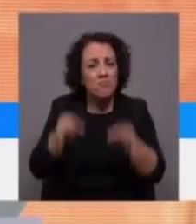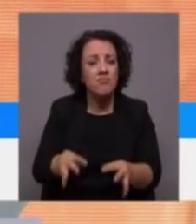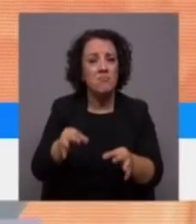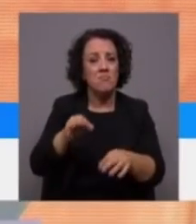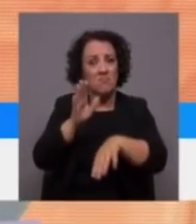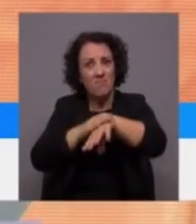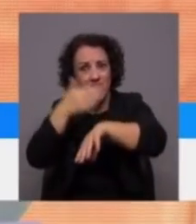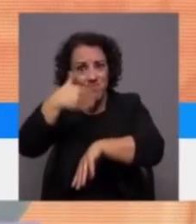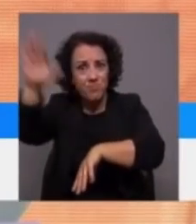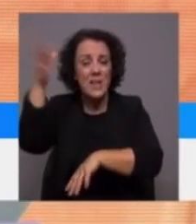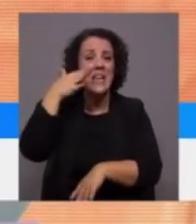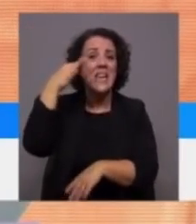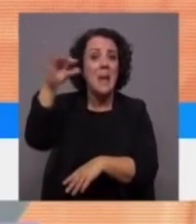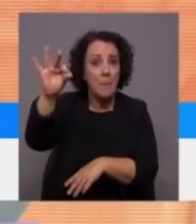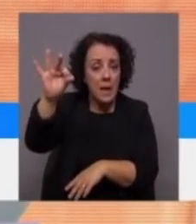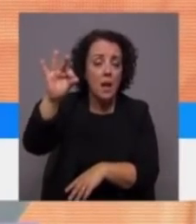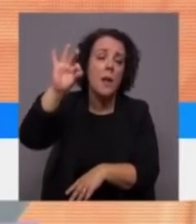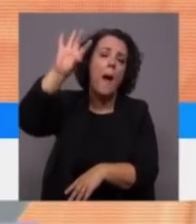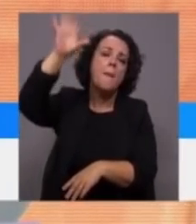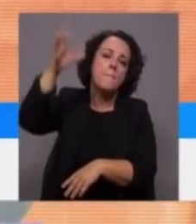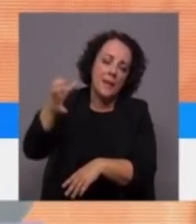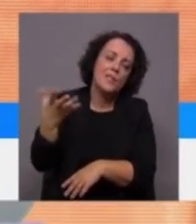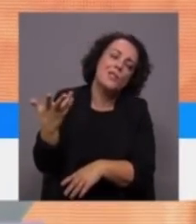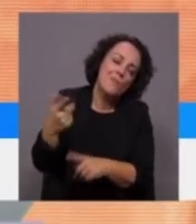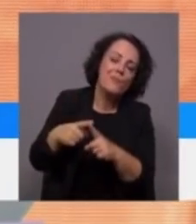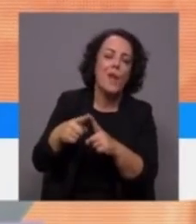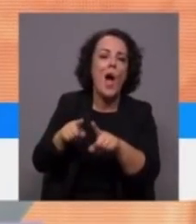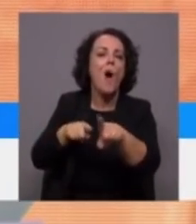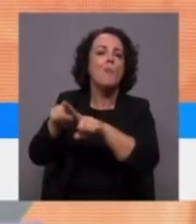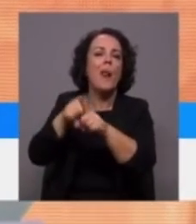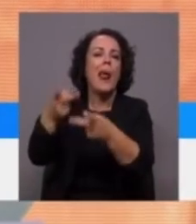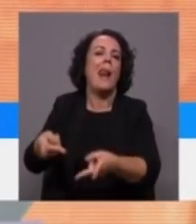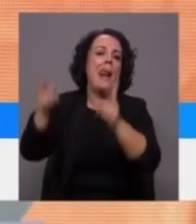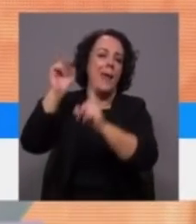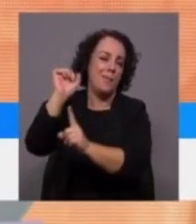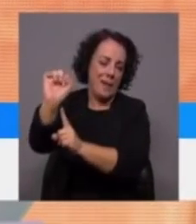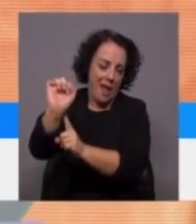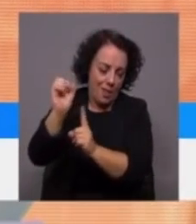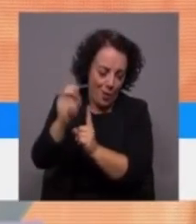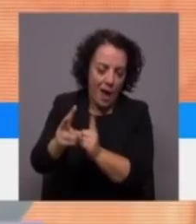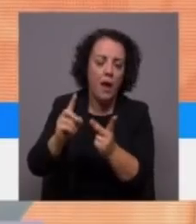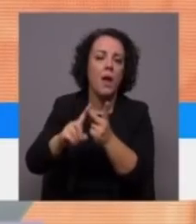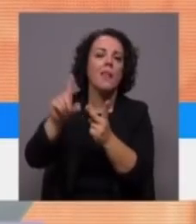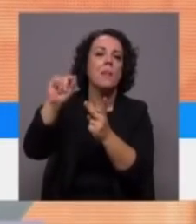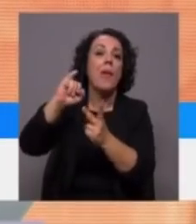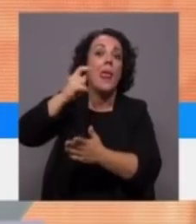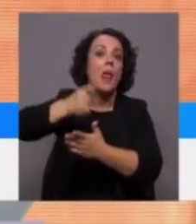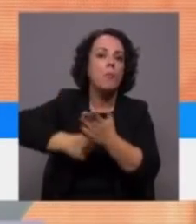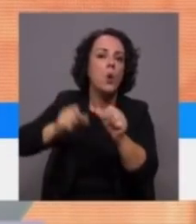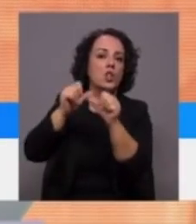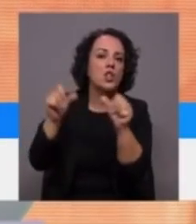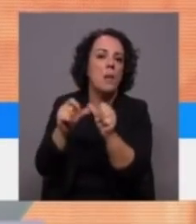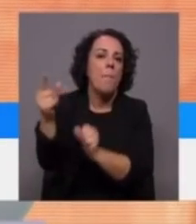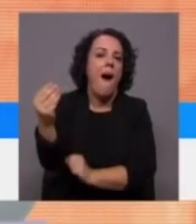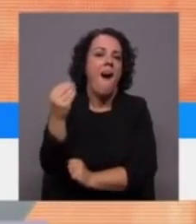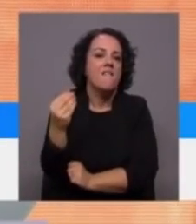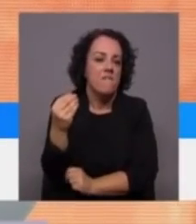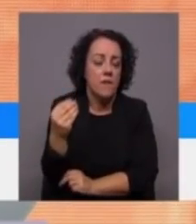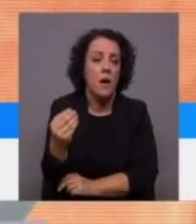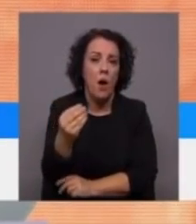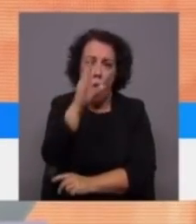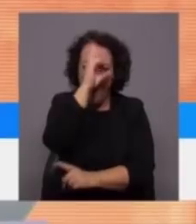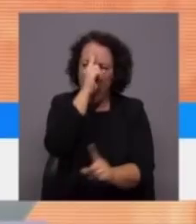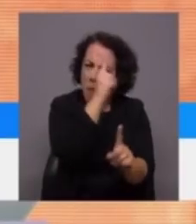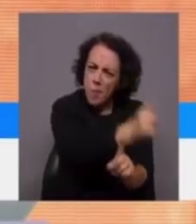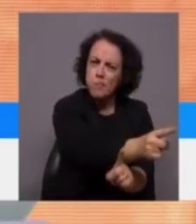um faz o emigrava para países para jato libragens até seria ciumento porque tem um tratamento fiscal muito isso mais interessante e o governo